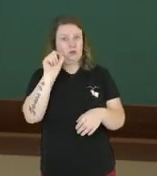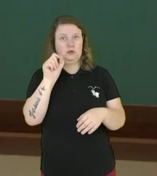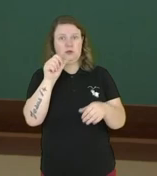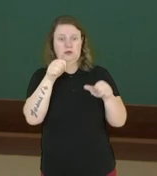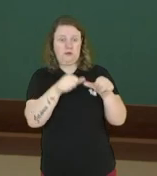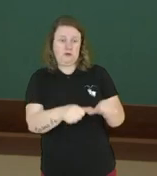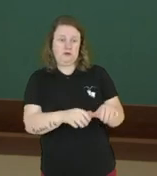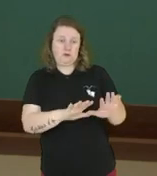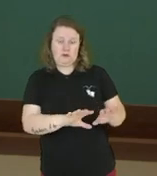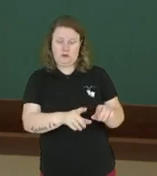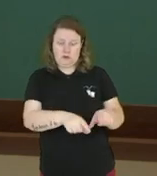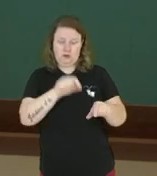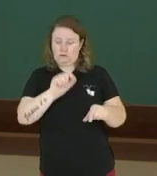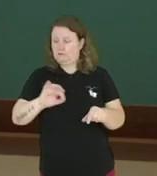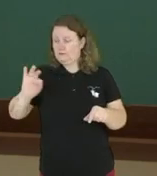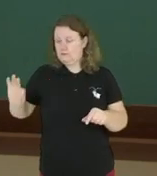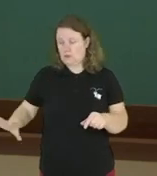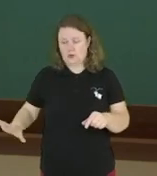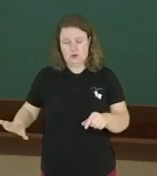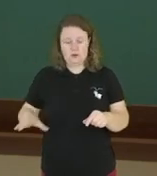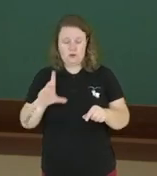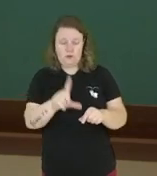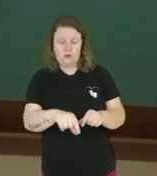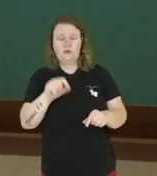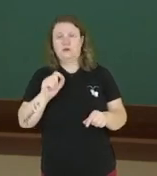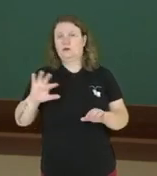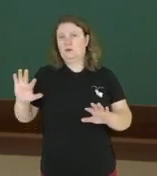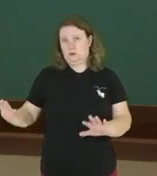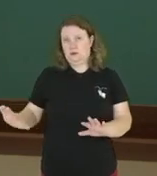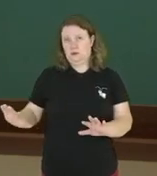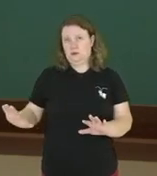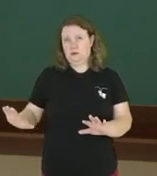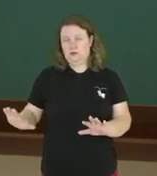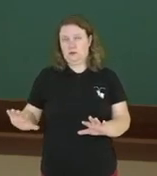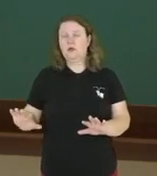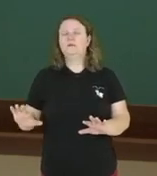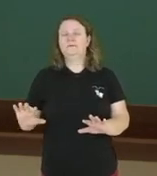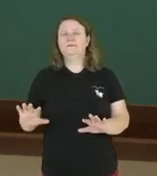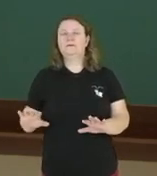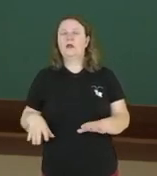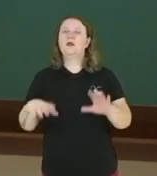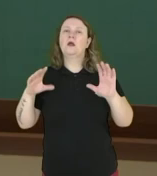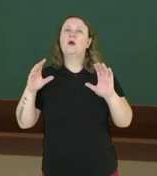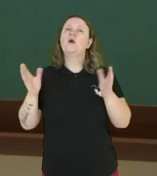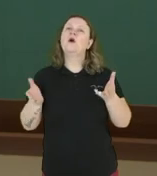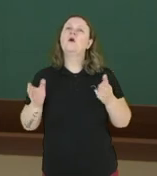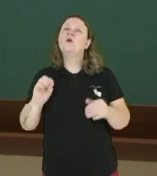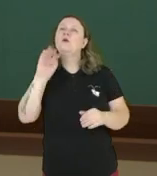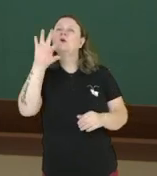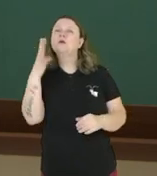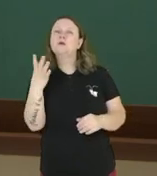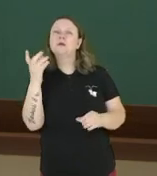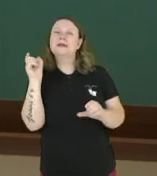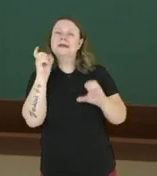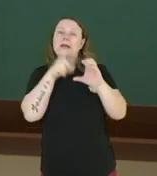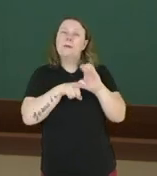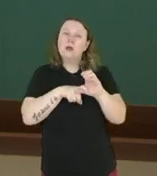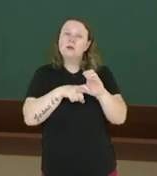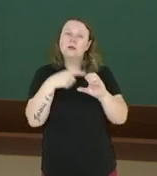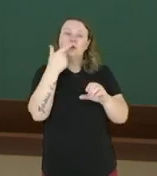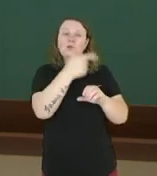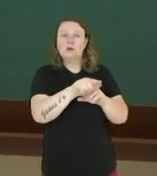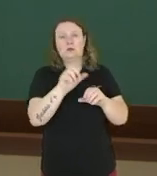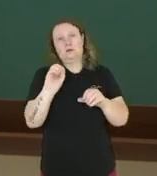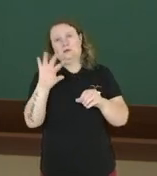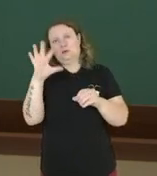deixo fora. Então das 5 cédulas eu passo a ter 4, ok? Então um evento está dependente do